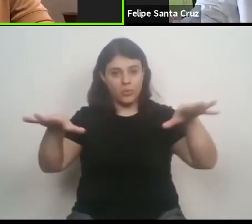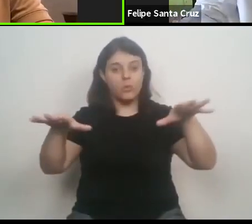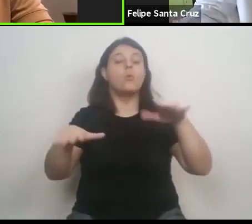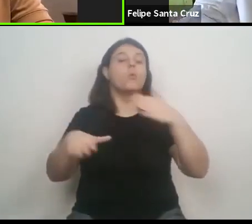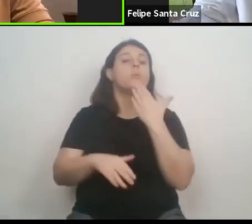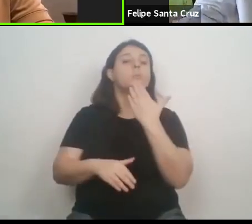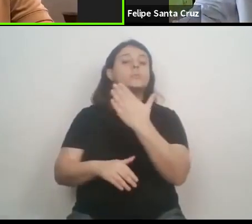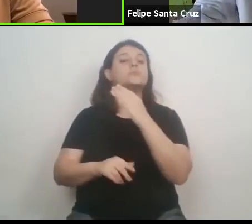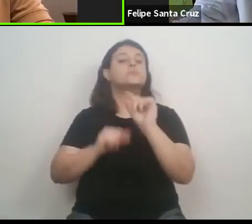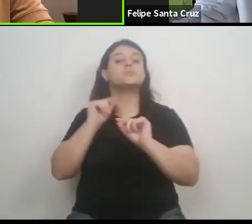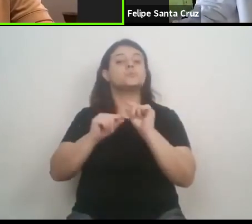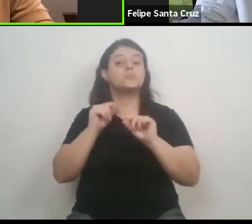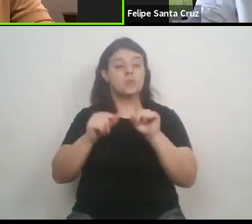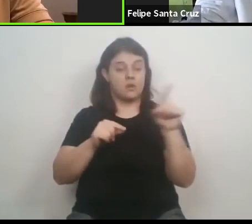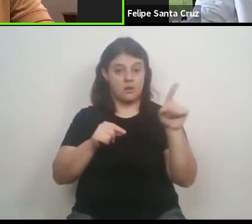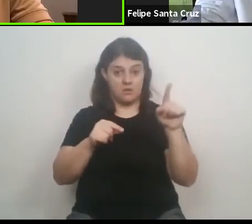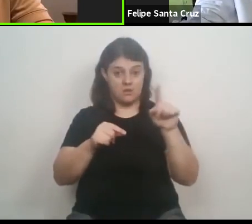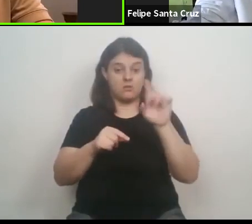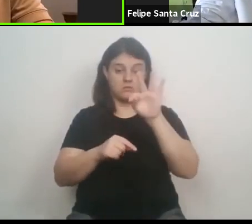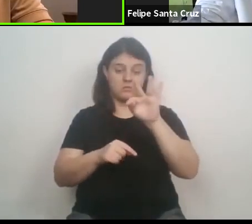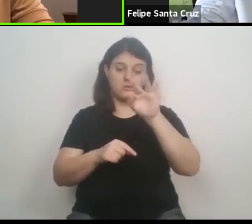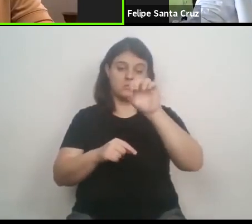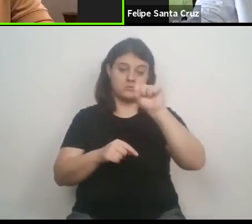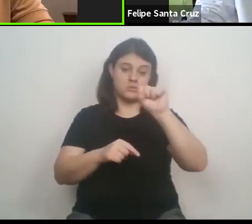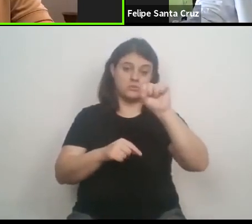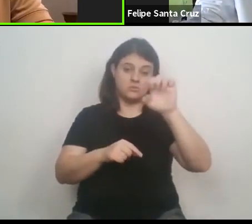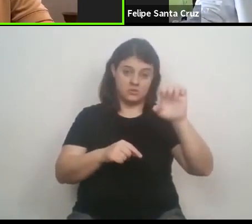para que o Tribunal Superior Eleitoral